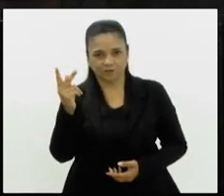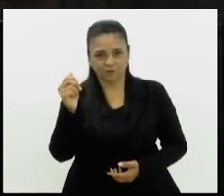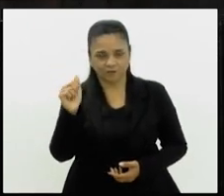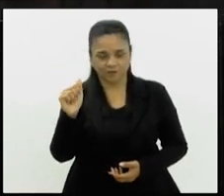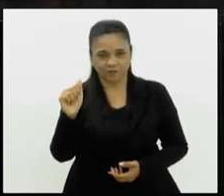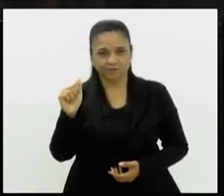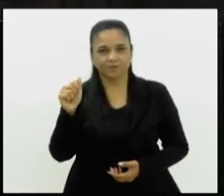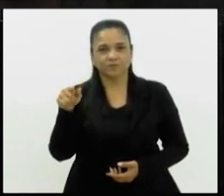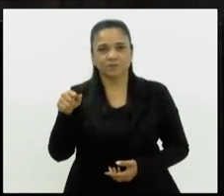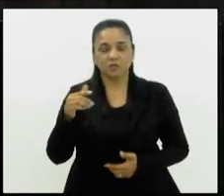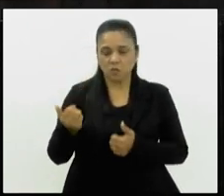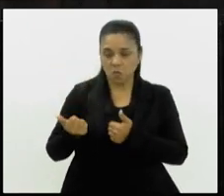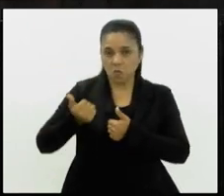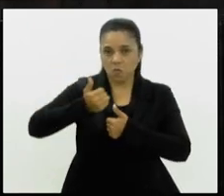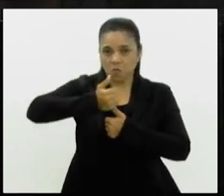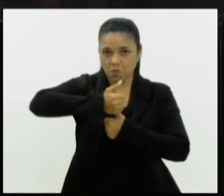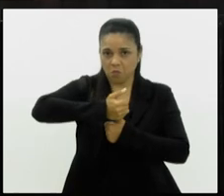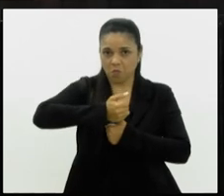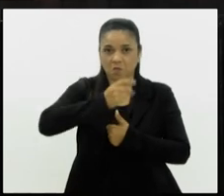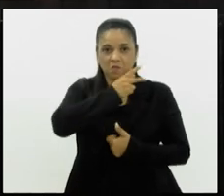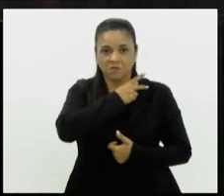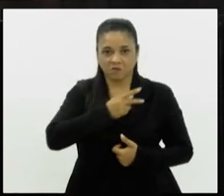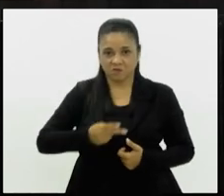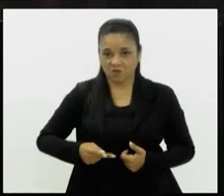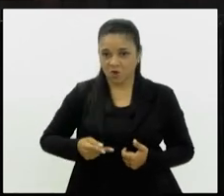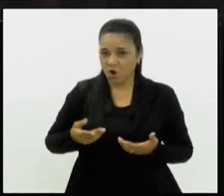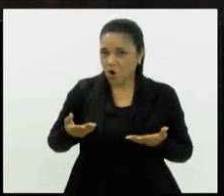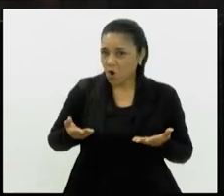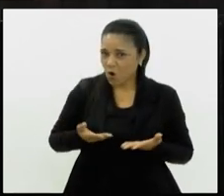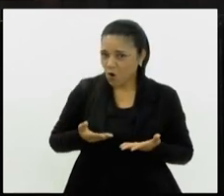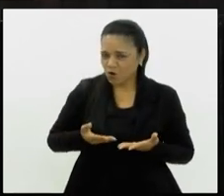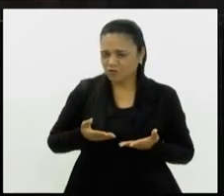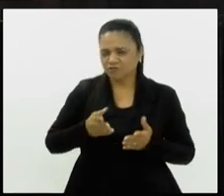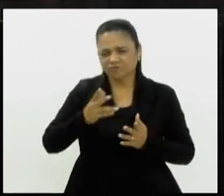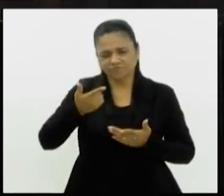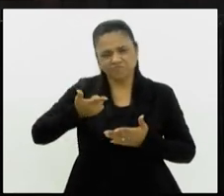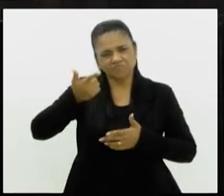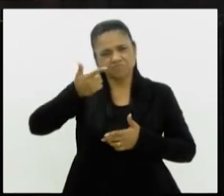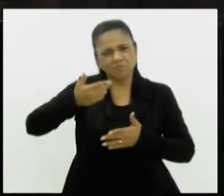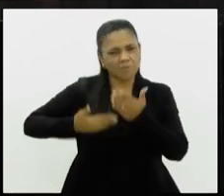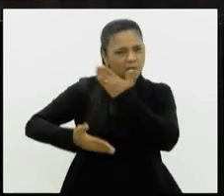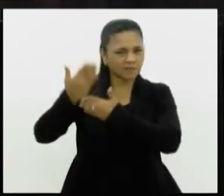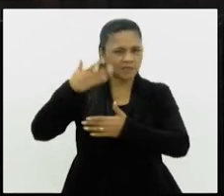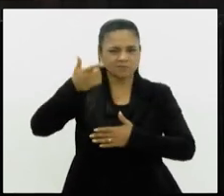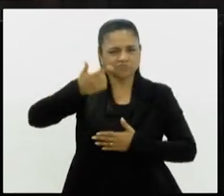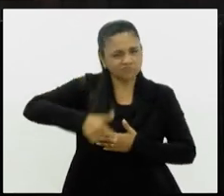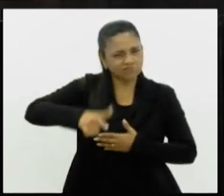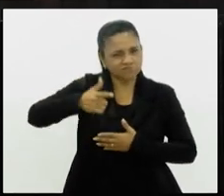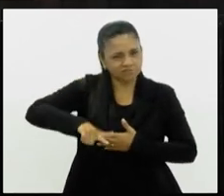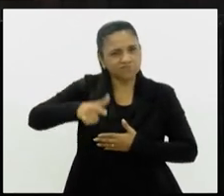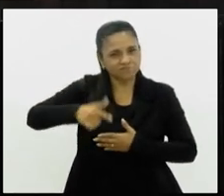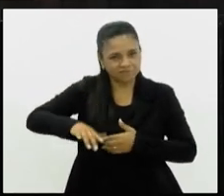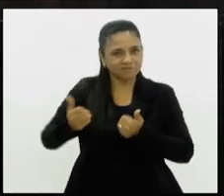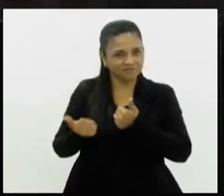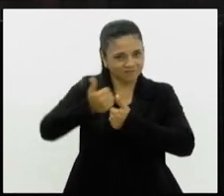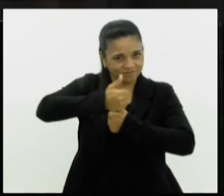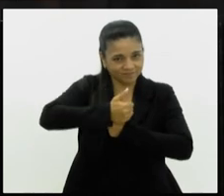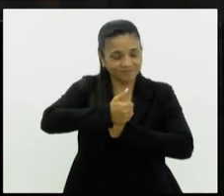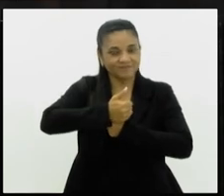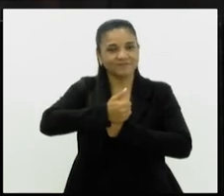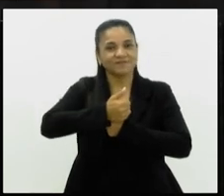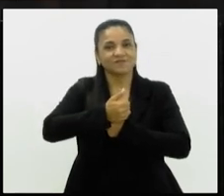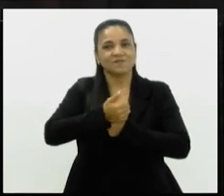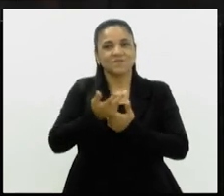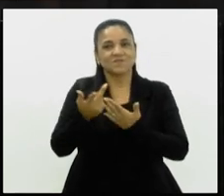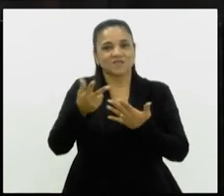que ocupa a presidência não só hoje, mas já ocupou diversas vezes, mas na semana em que as